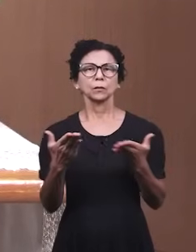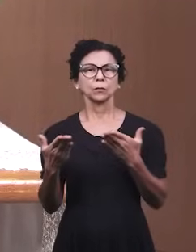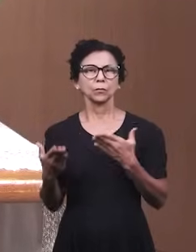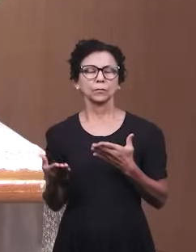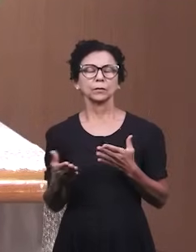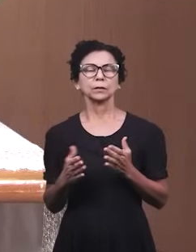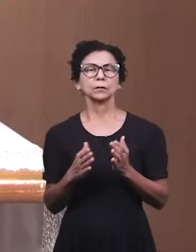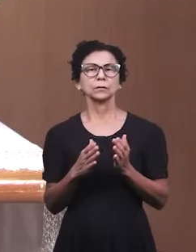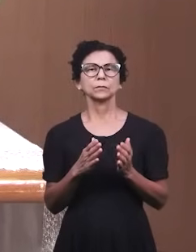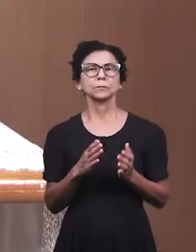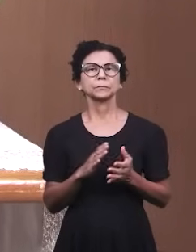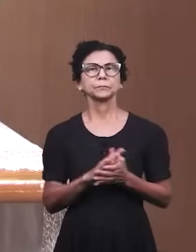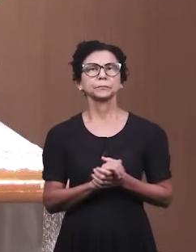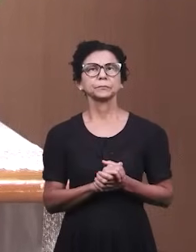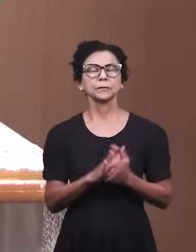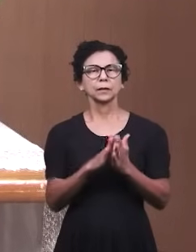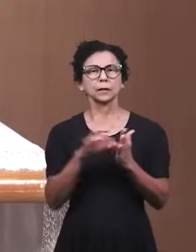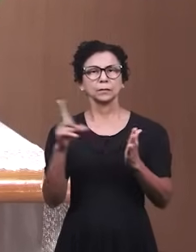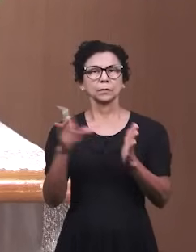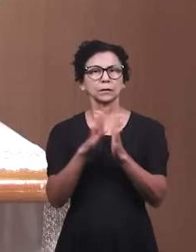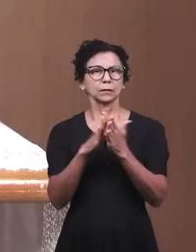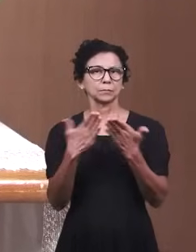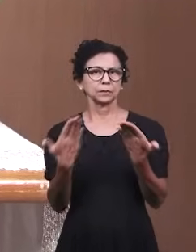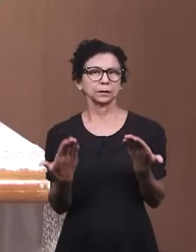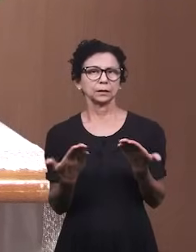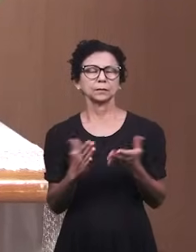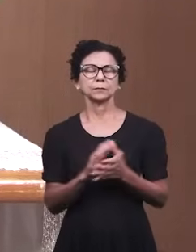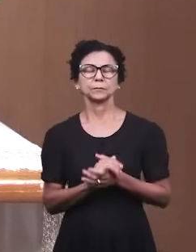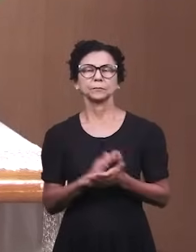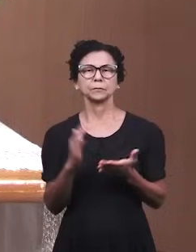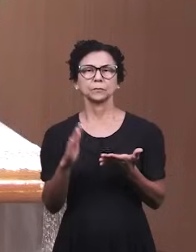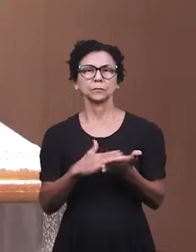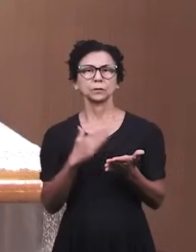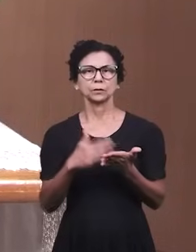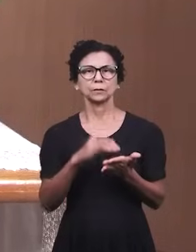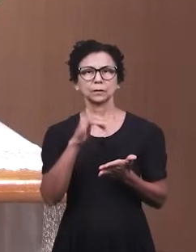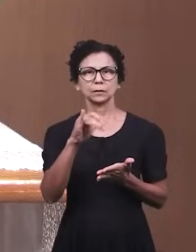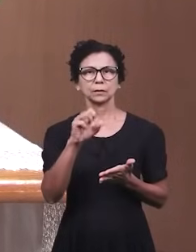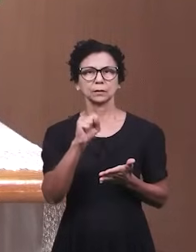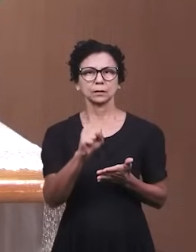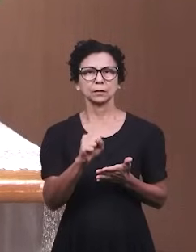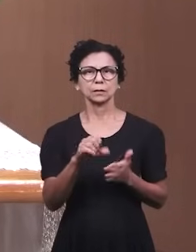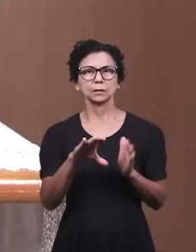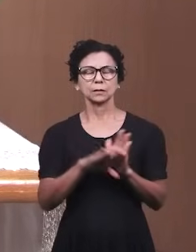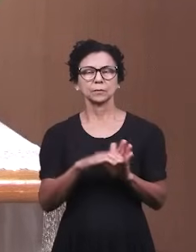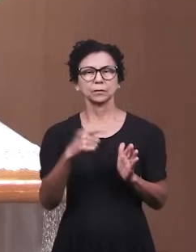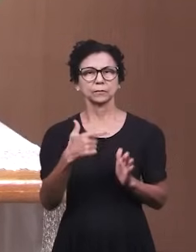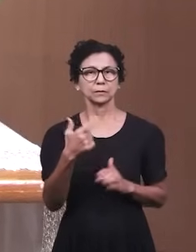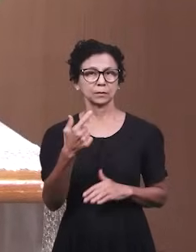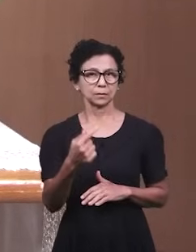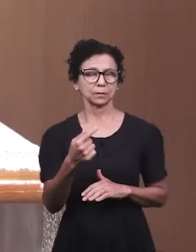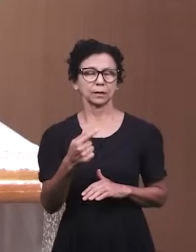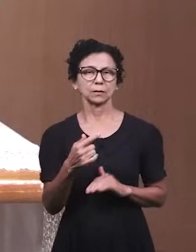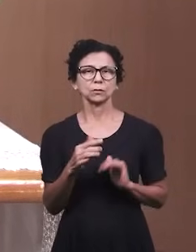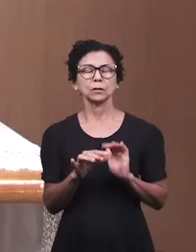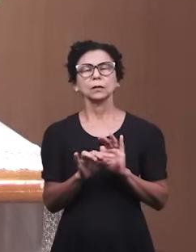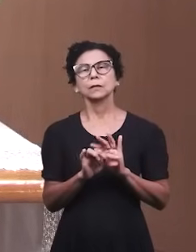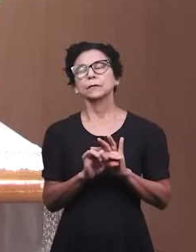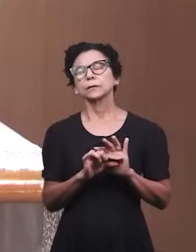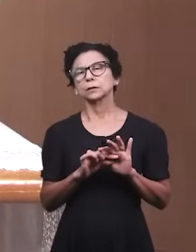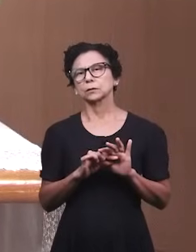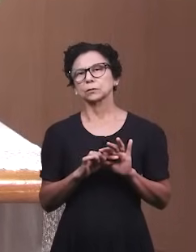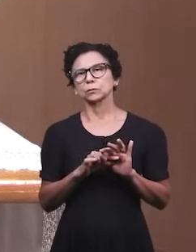tiverem suas Bíblias para abrir no livro de Isaías, capítulo 27. Nós vamos ler